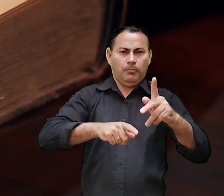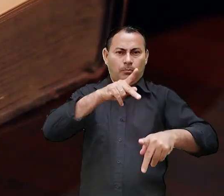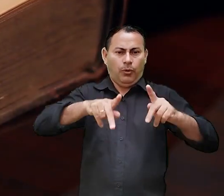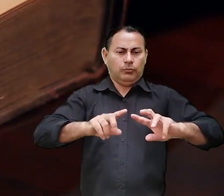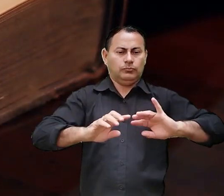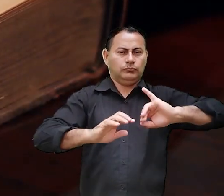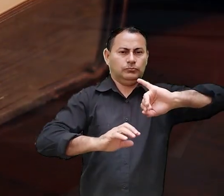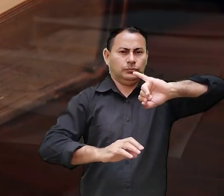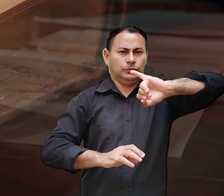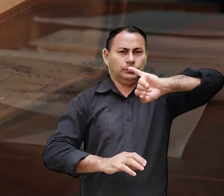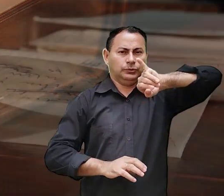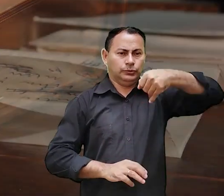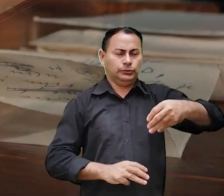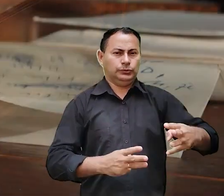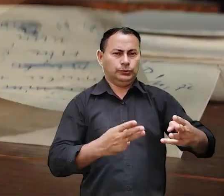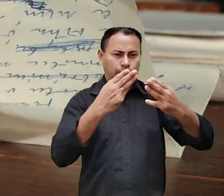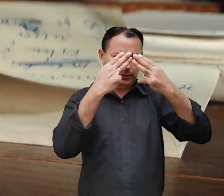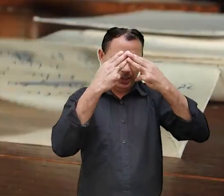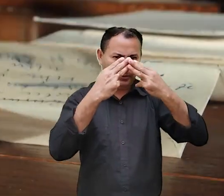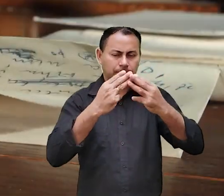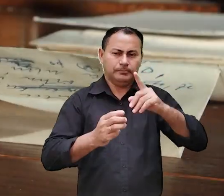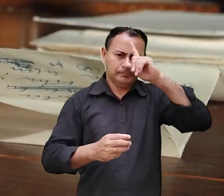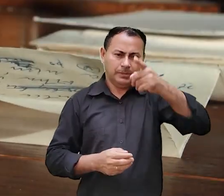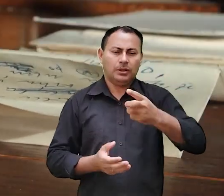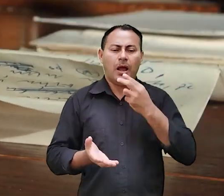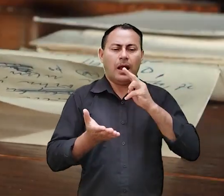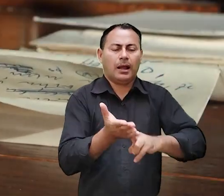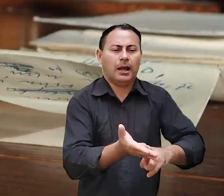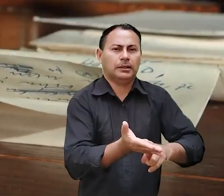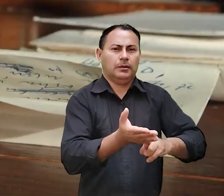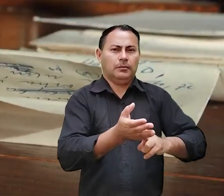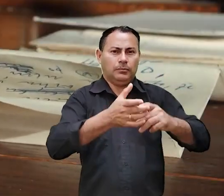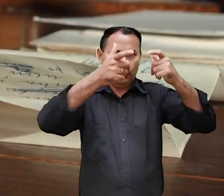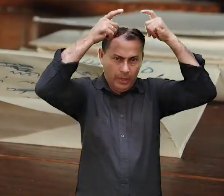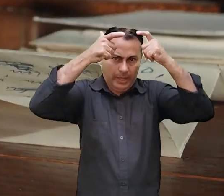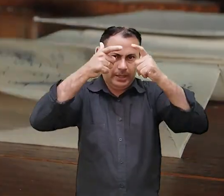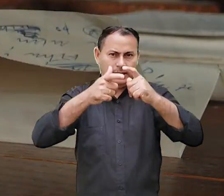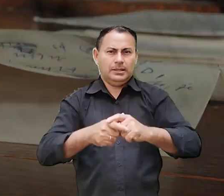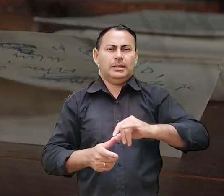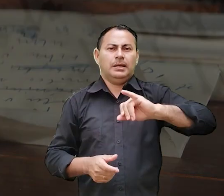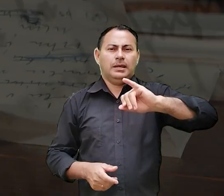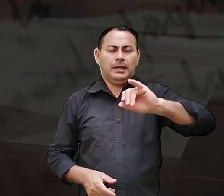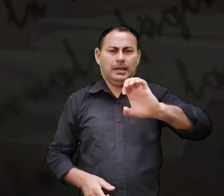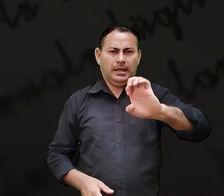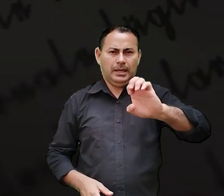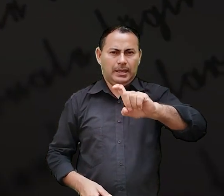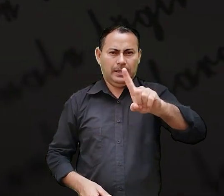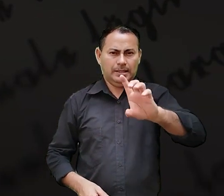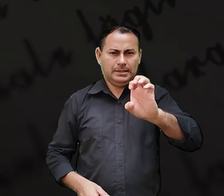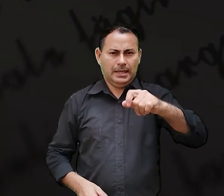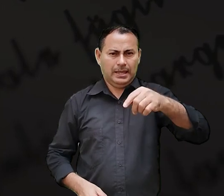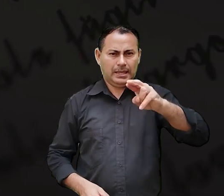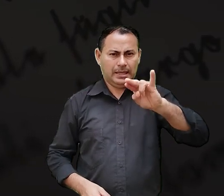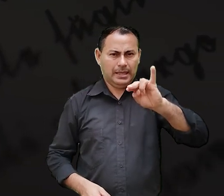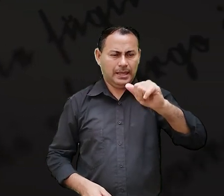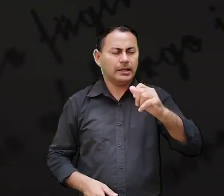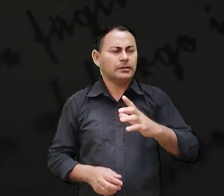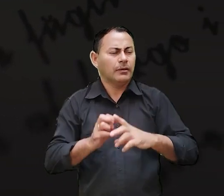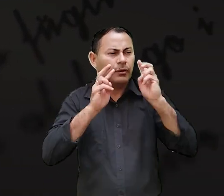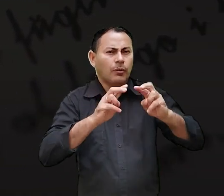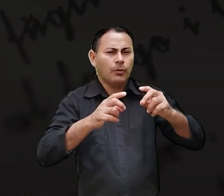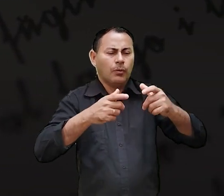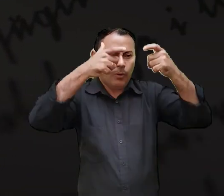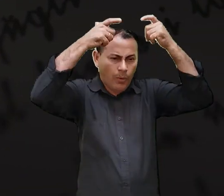Judá para que se rendesse ele enviou uma carta para o rei Ezequias dizendo Com certeza você ouviu o que os reis da